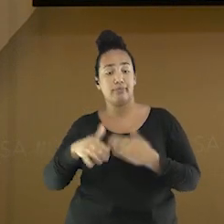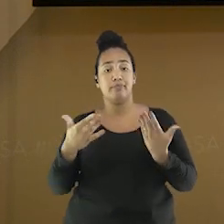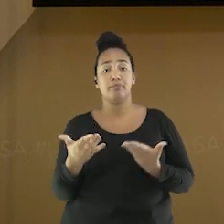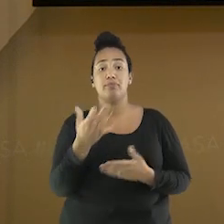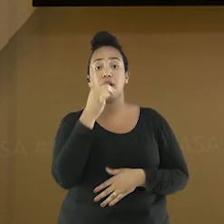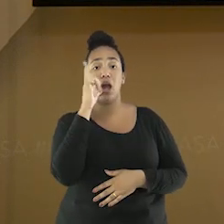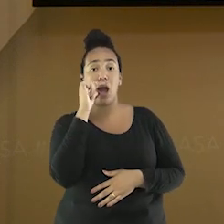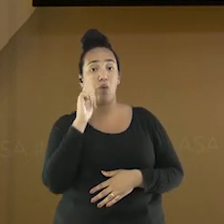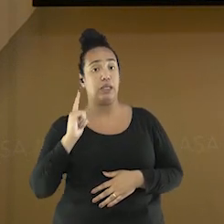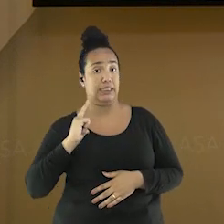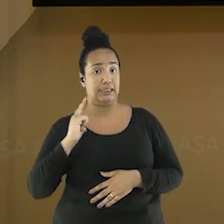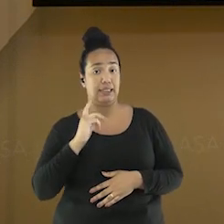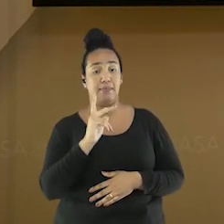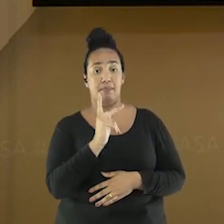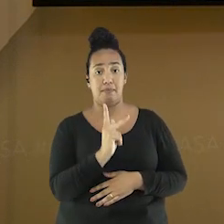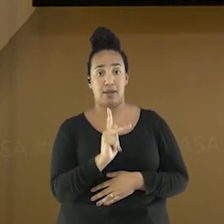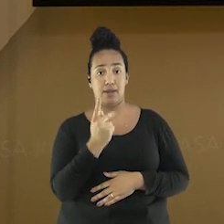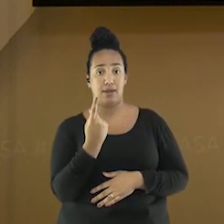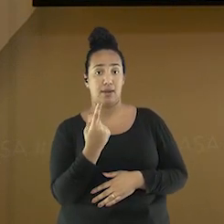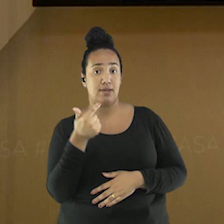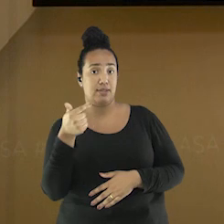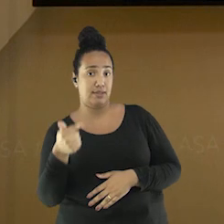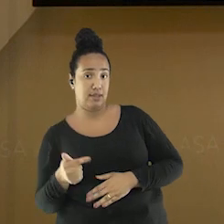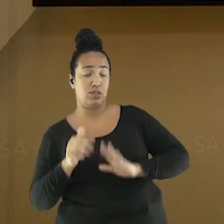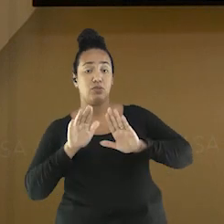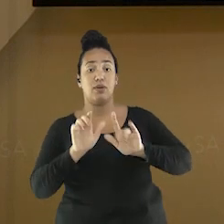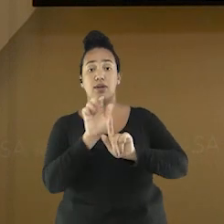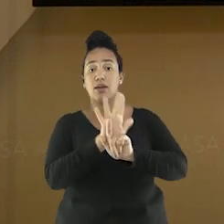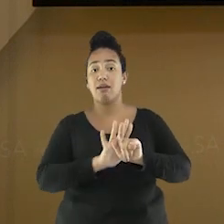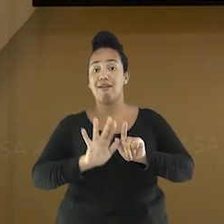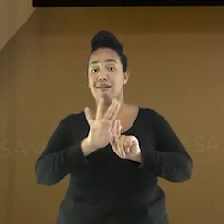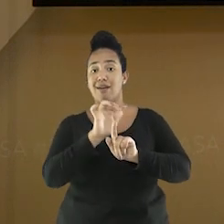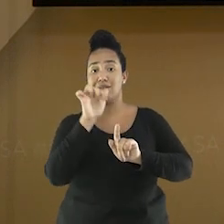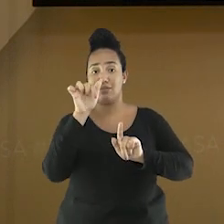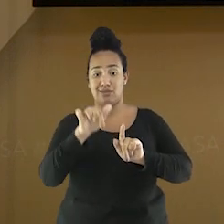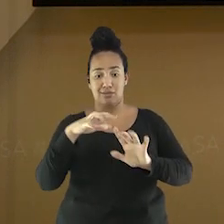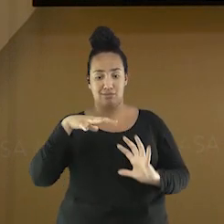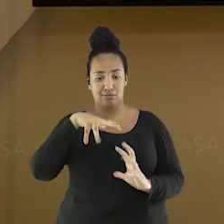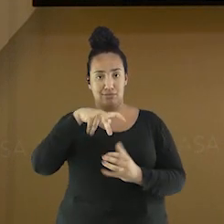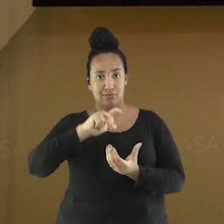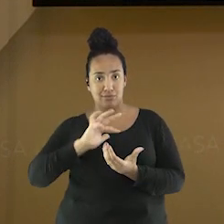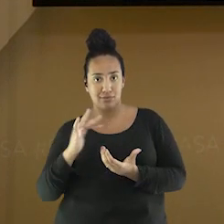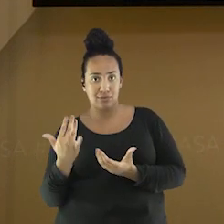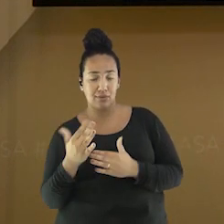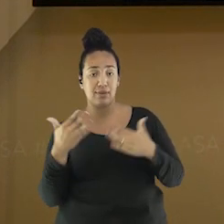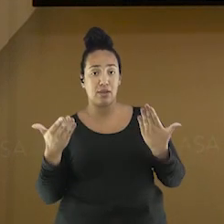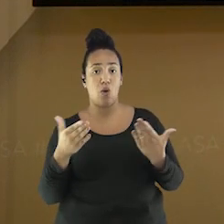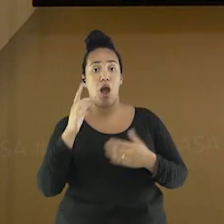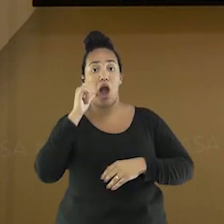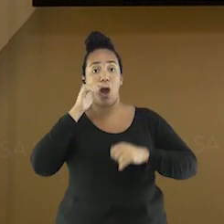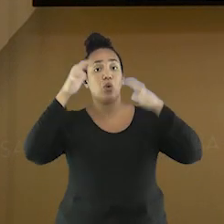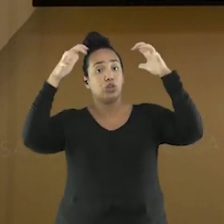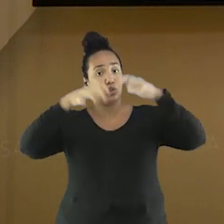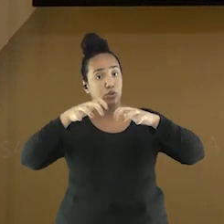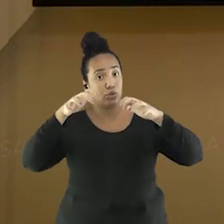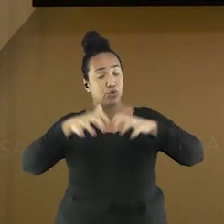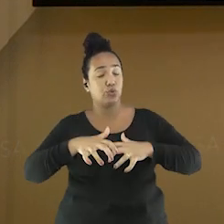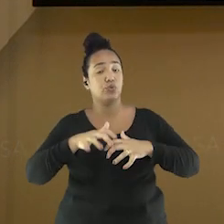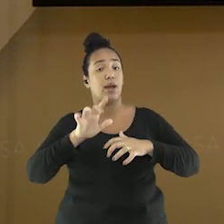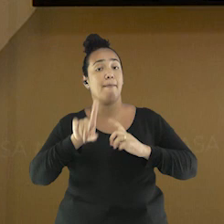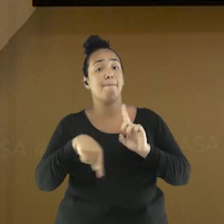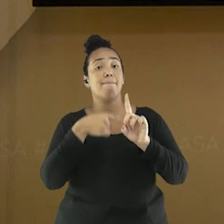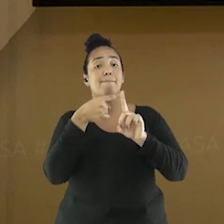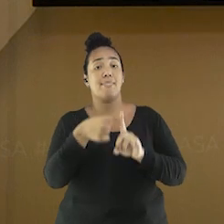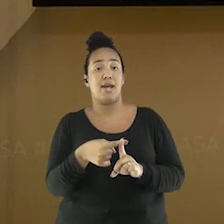possui pH 7, mas os gases da atmosfera tornam a água da chuva mais ácida, com pH por volta de